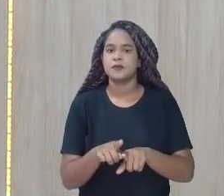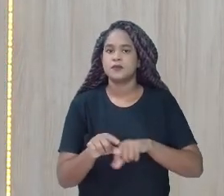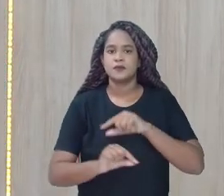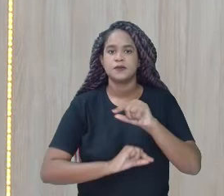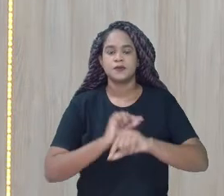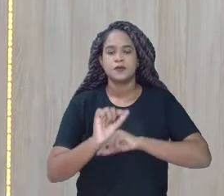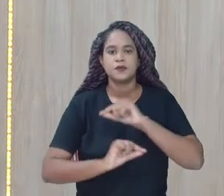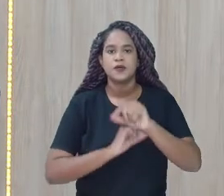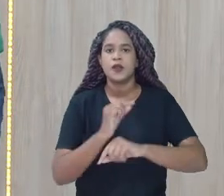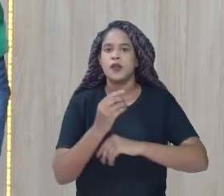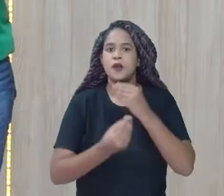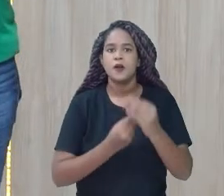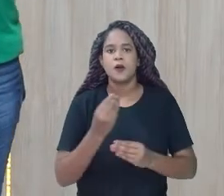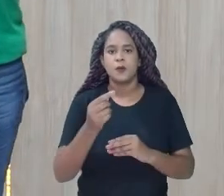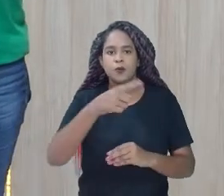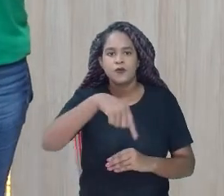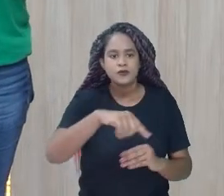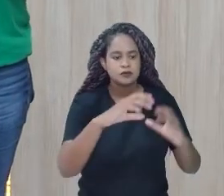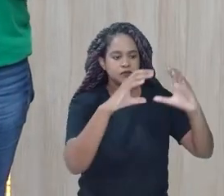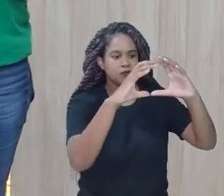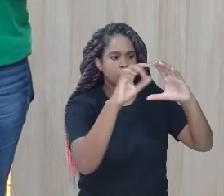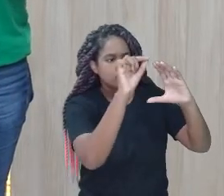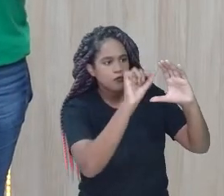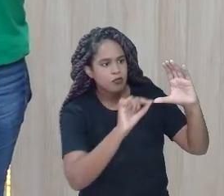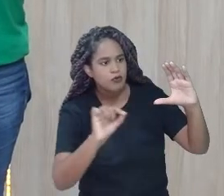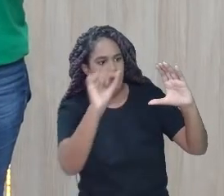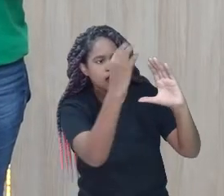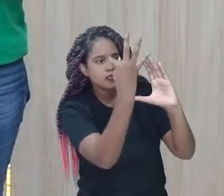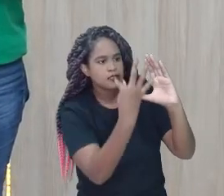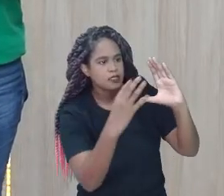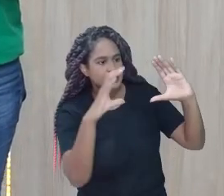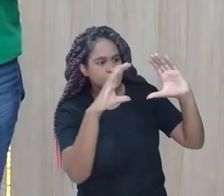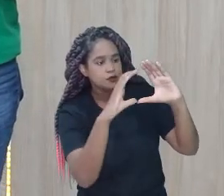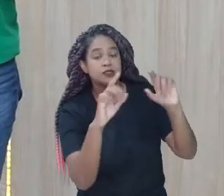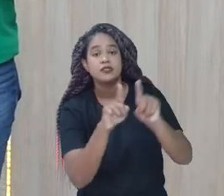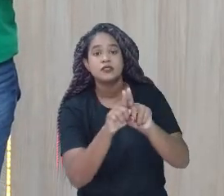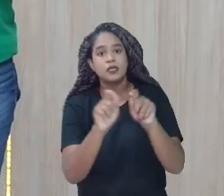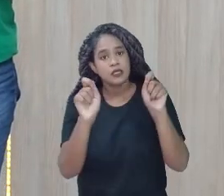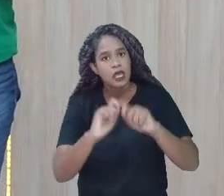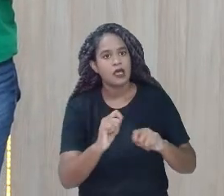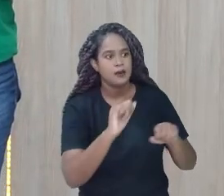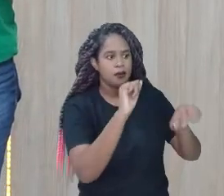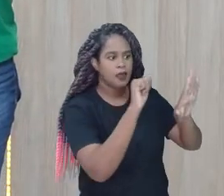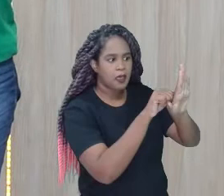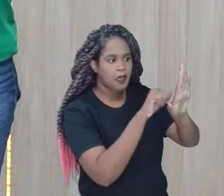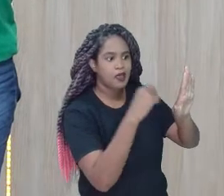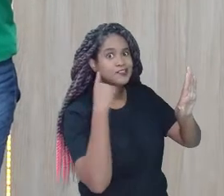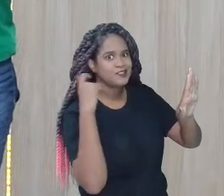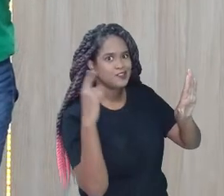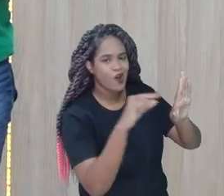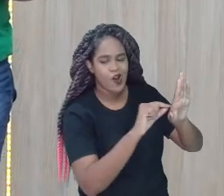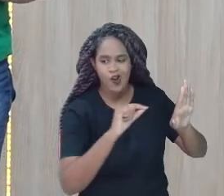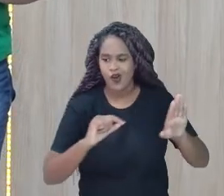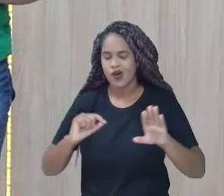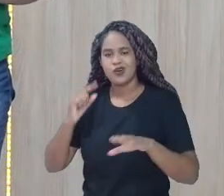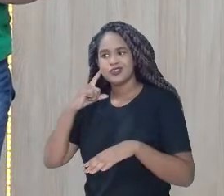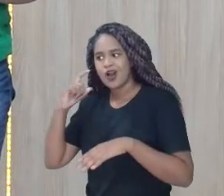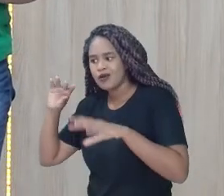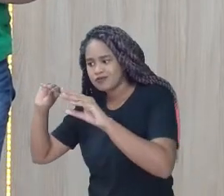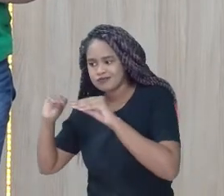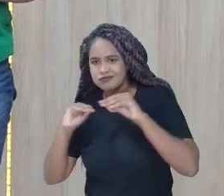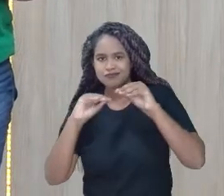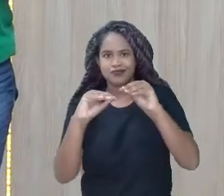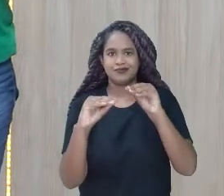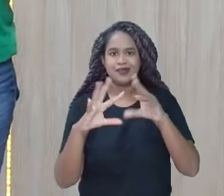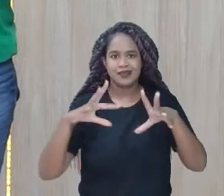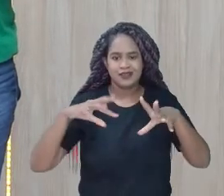esses balões, vocês podem usar as onomatopeias. Então, agora é a vez de vocês